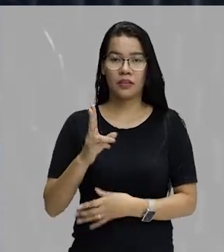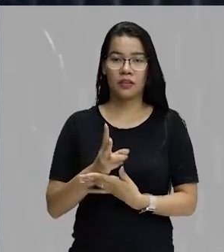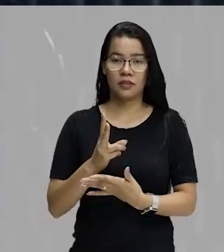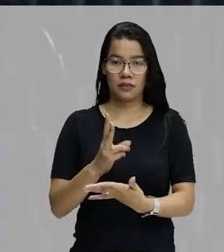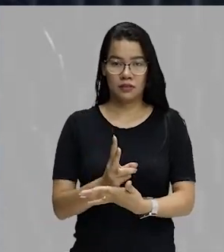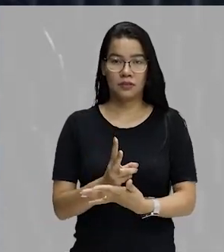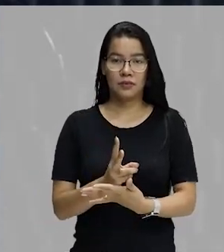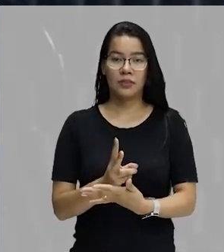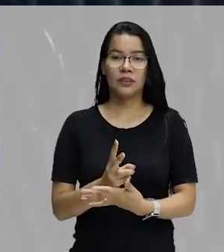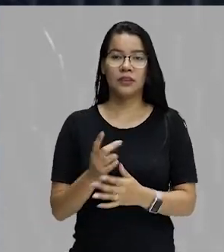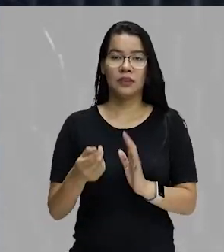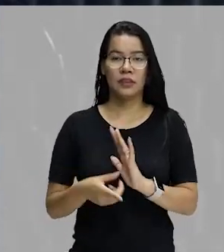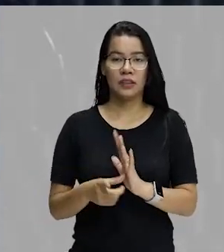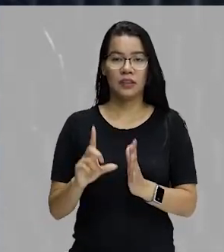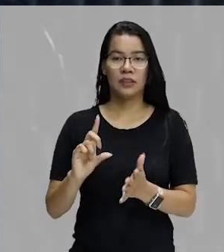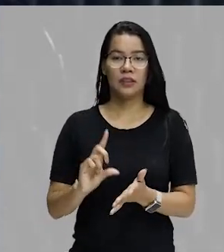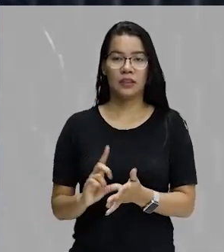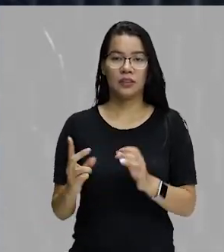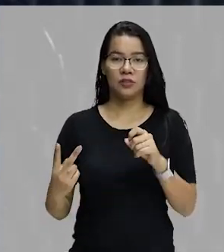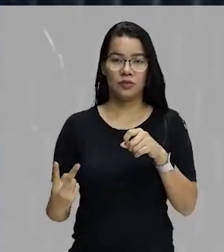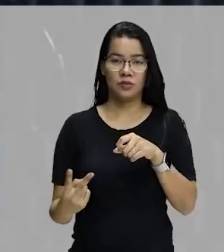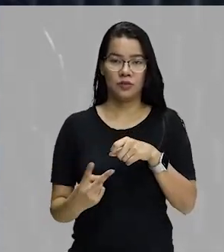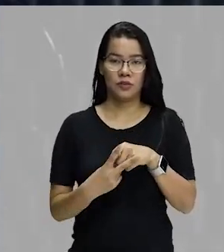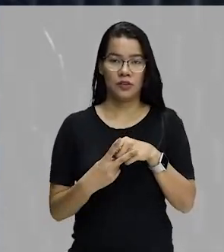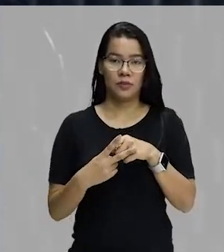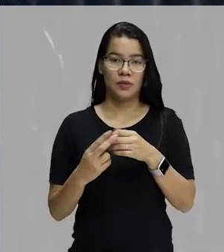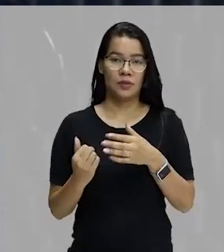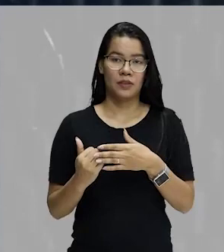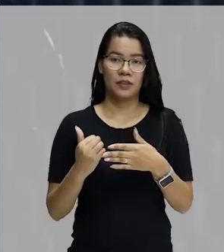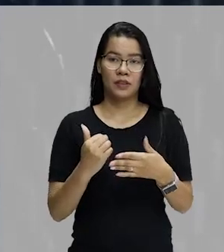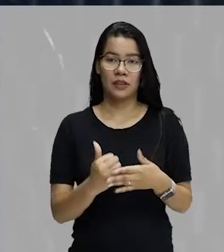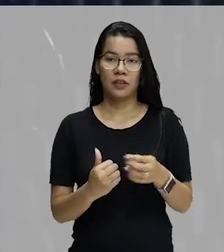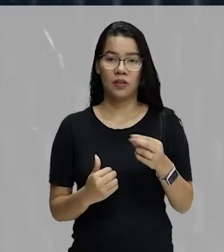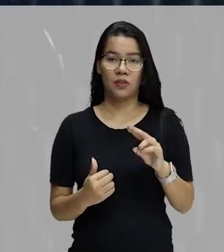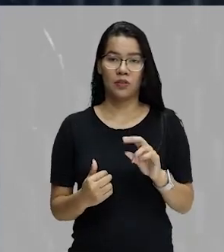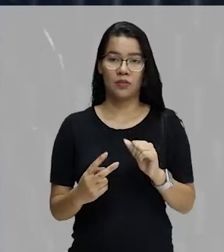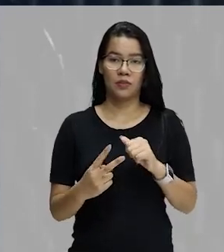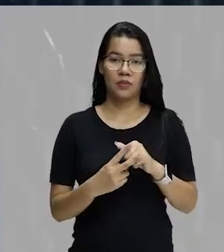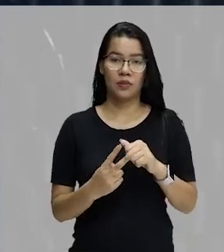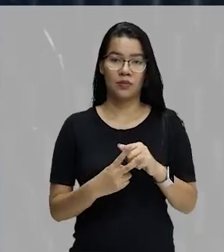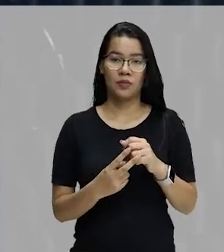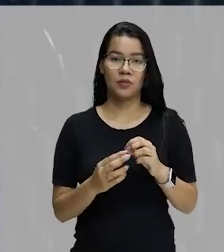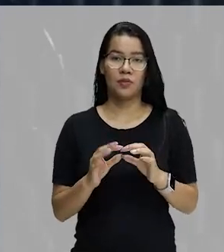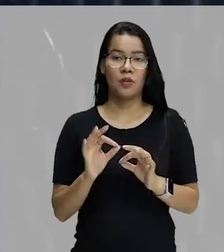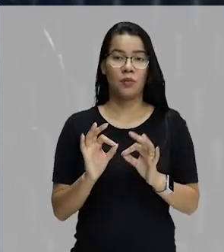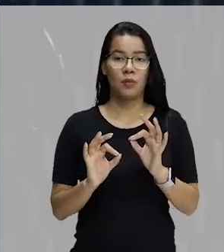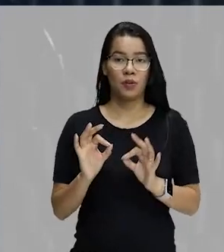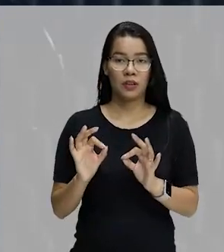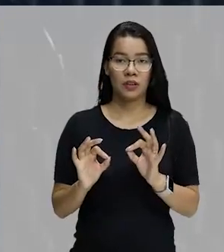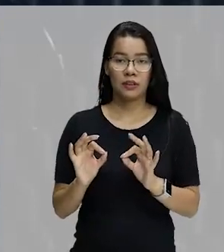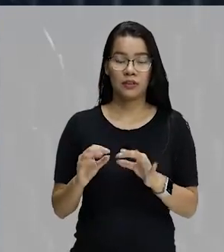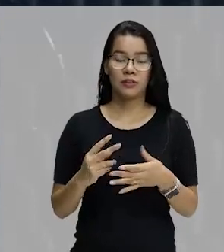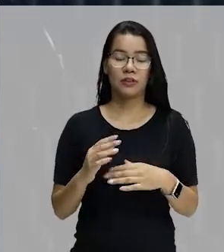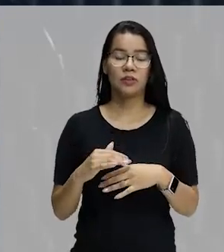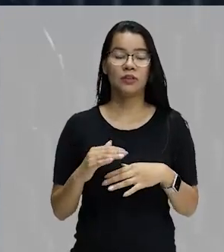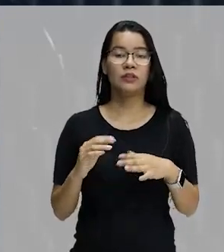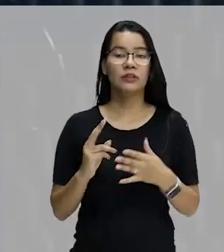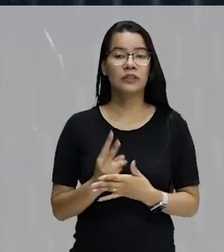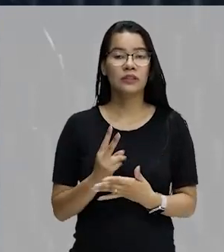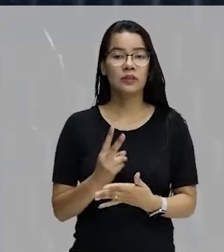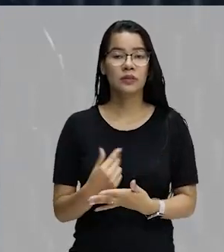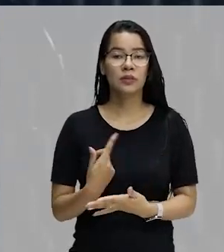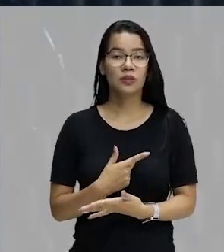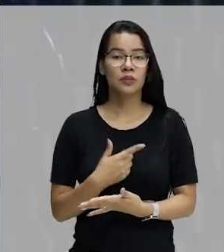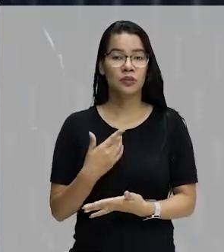inseridos antes dos verbos auxiliares ou os verbos modais. Toda vez que nós estudamos